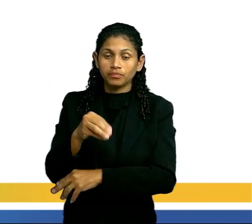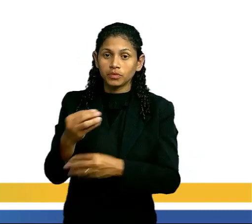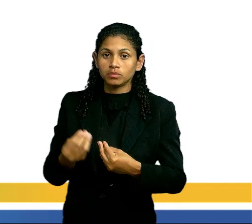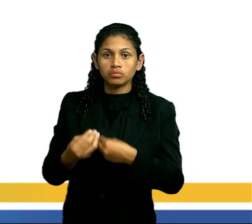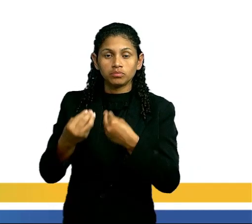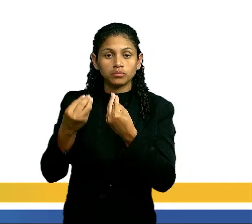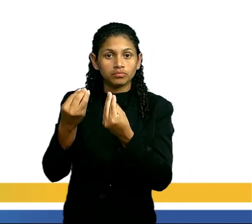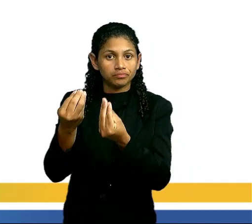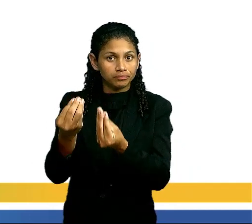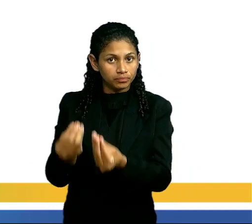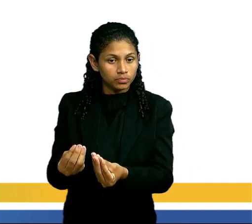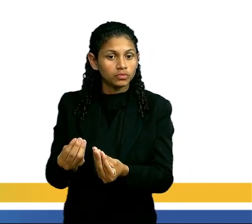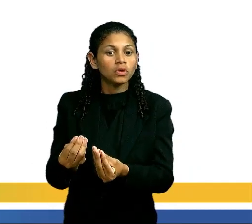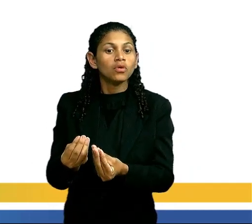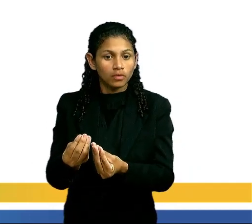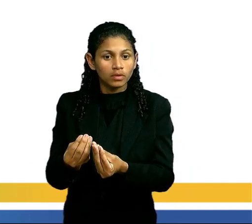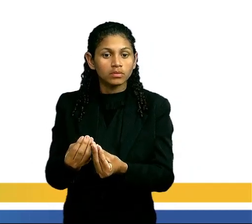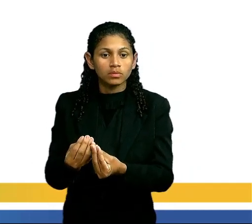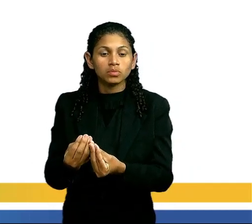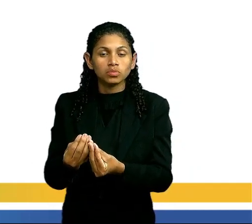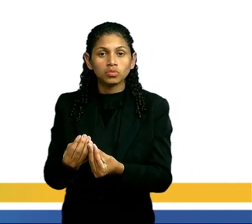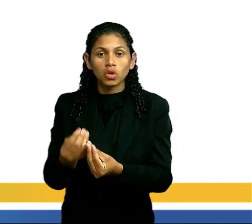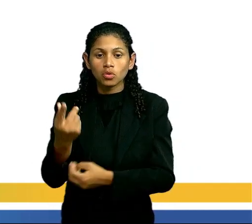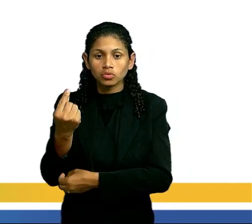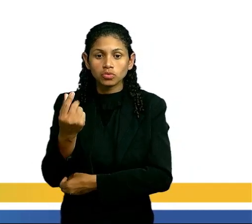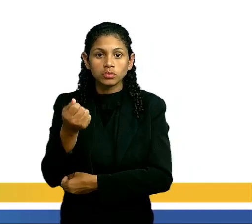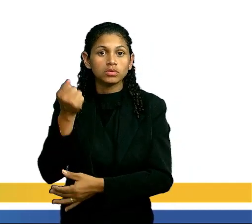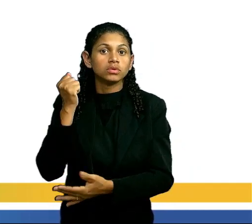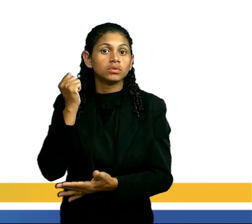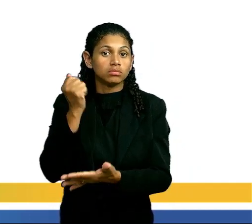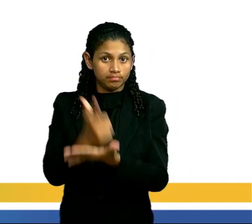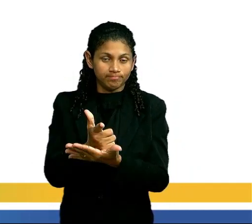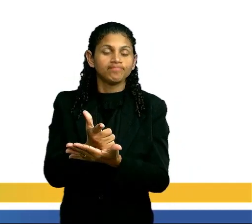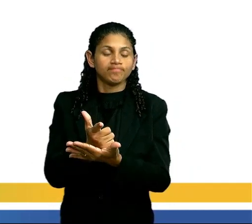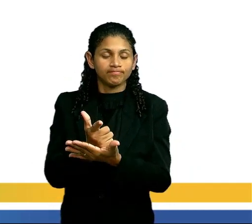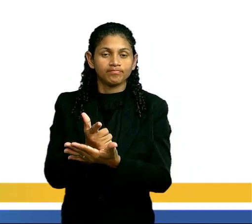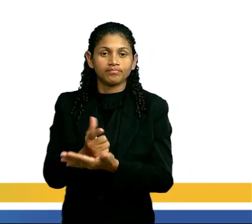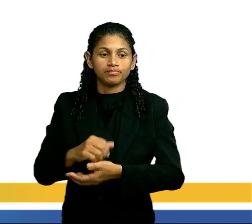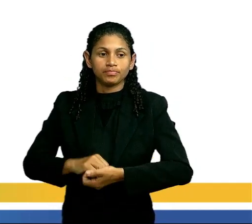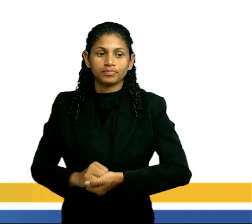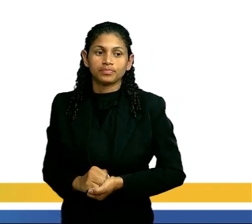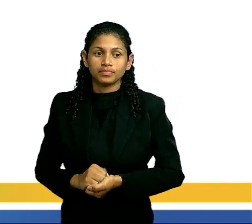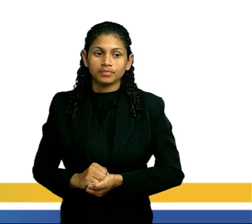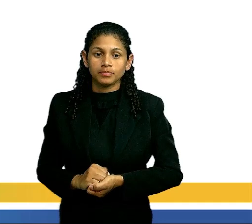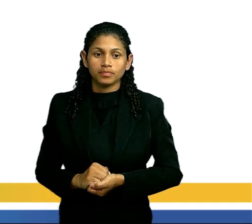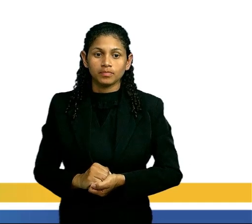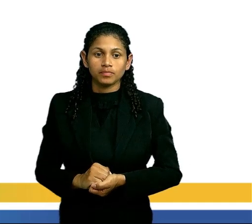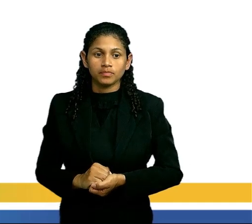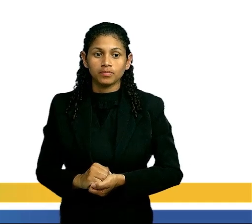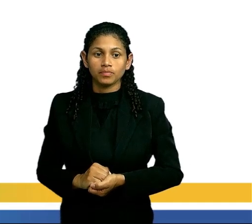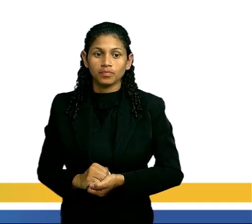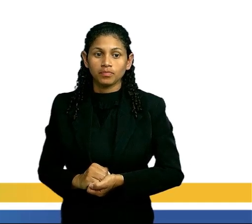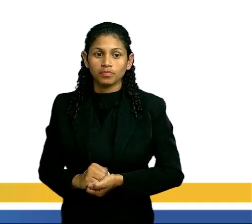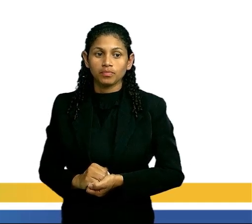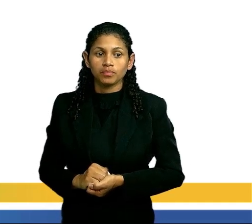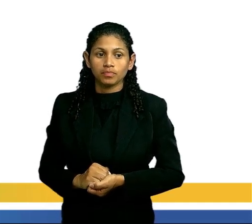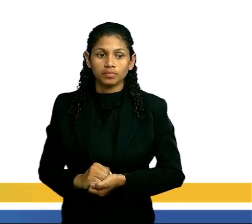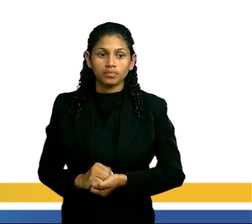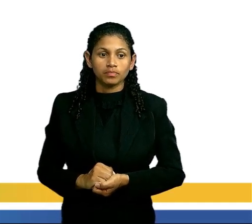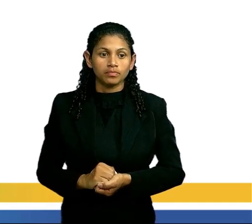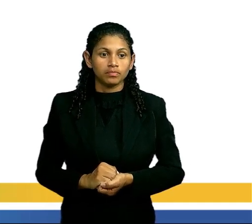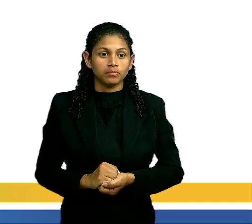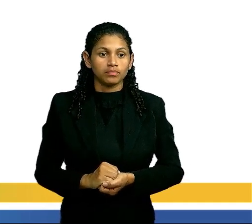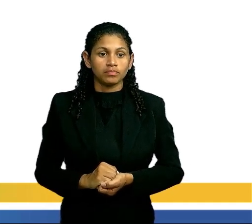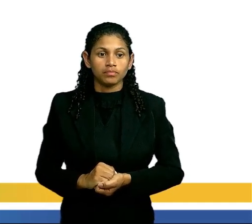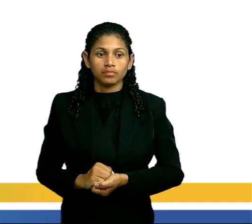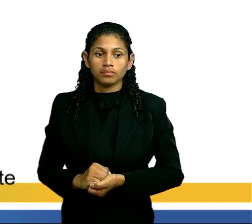pelas entradas. Então observe que a outra conjunção, que não foi o mas, ela pode ficar